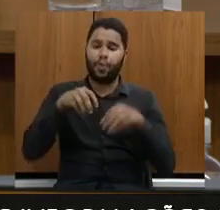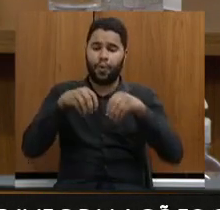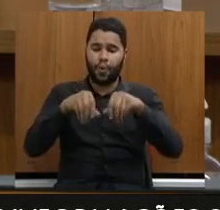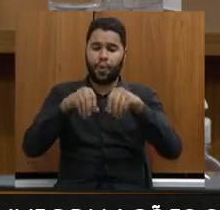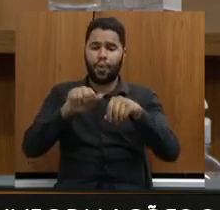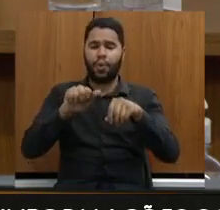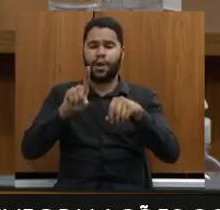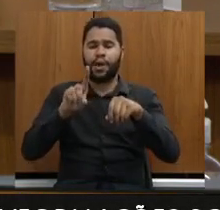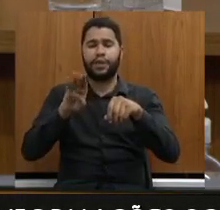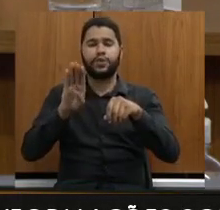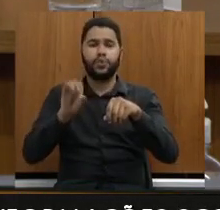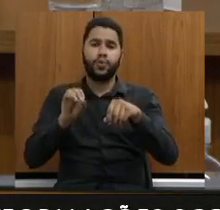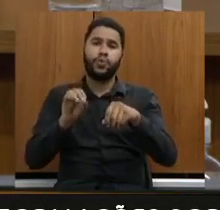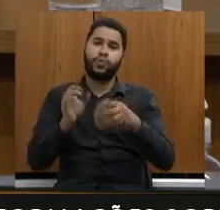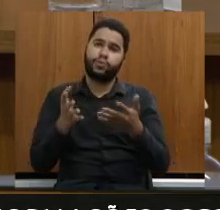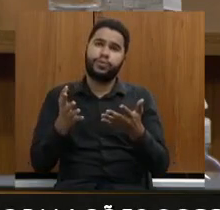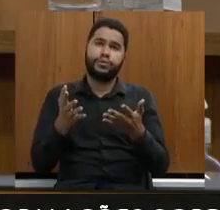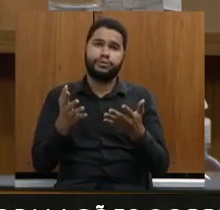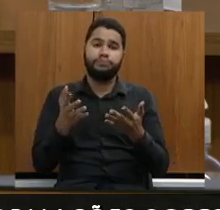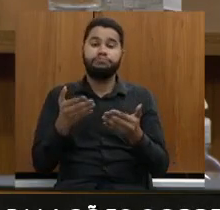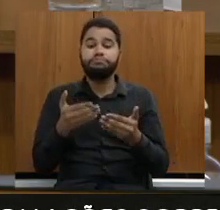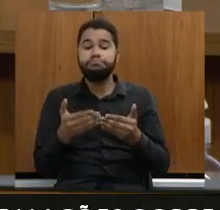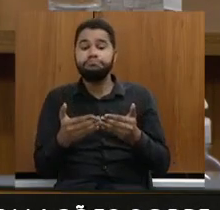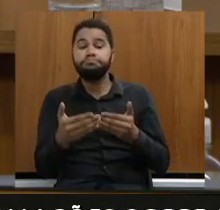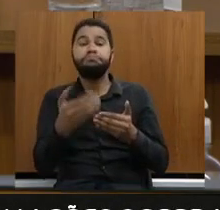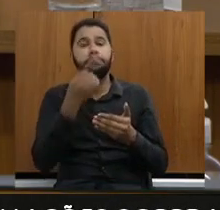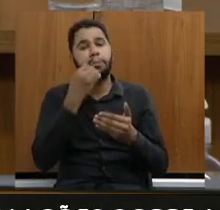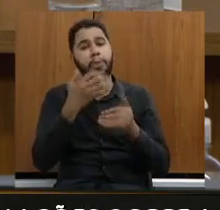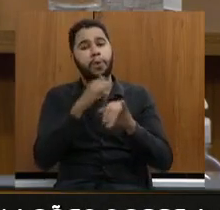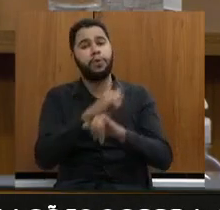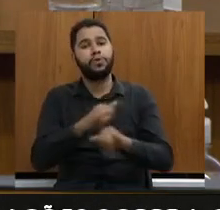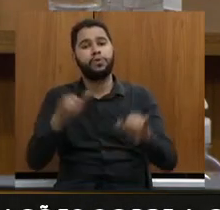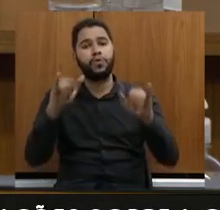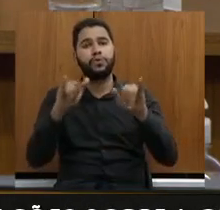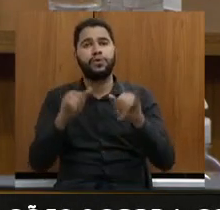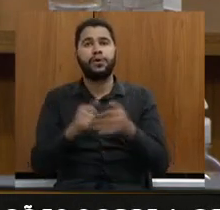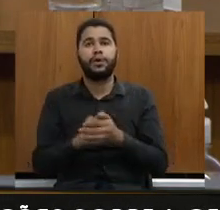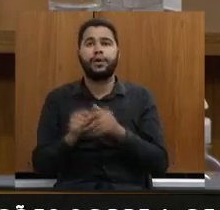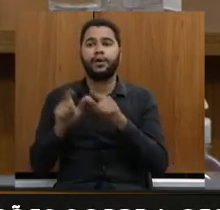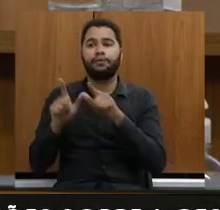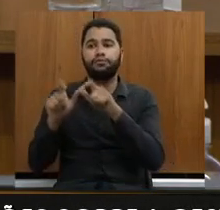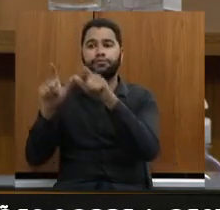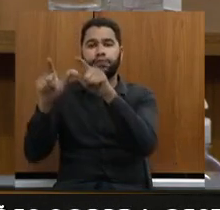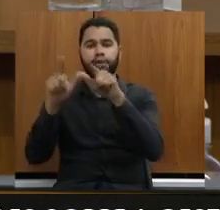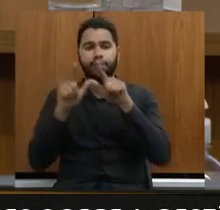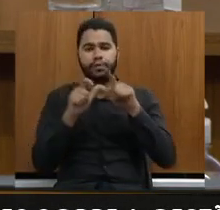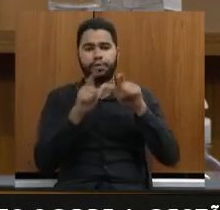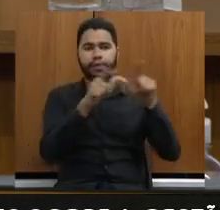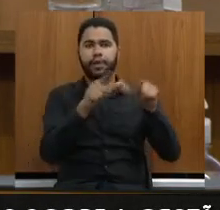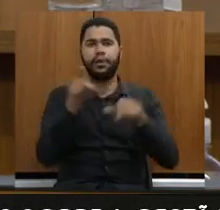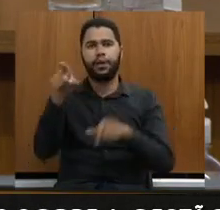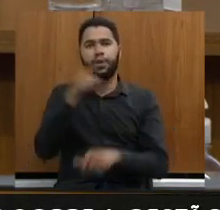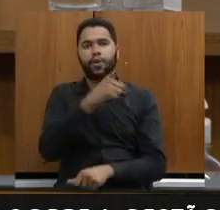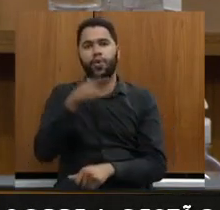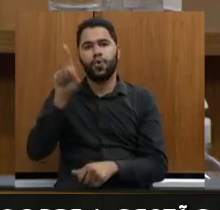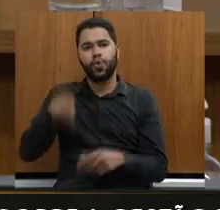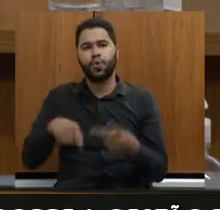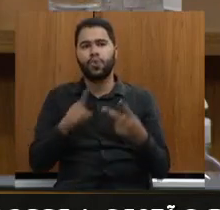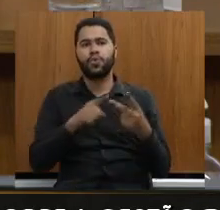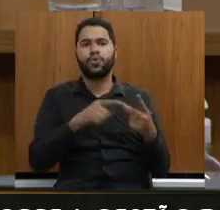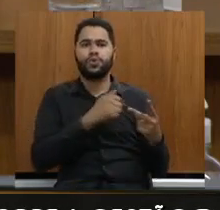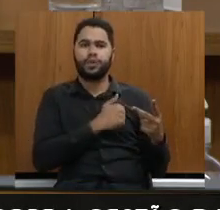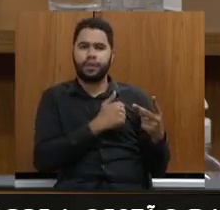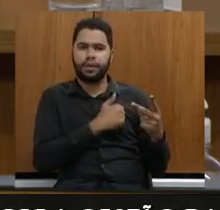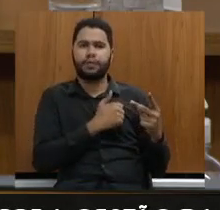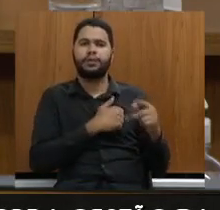que nós vamos ter aí boas boas notícias essas viagens dela tanto para Rússia contra o Canadá